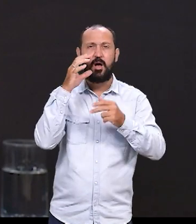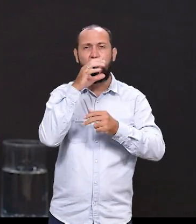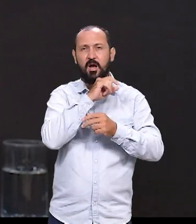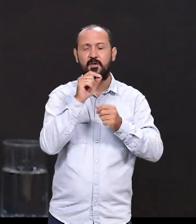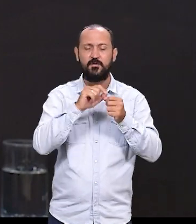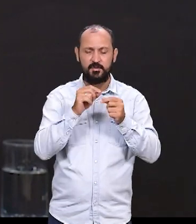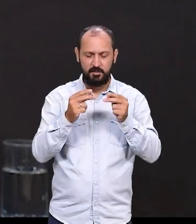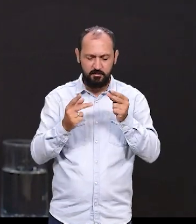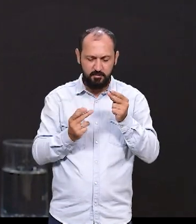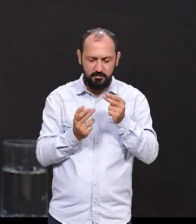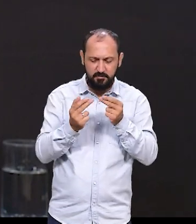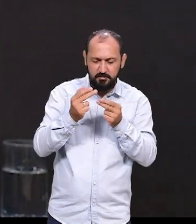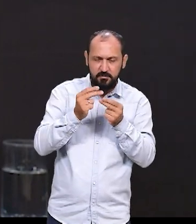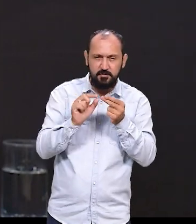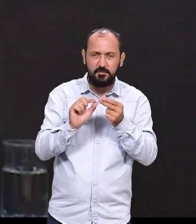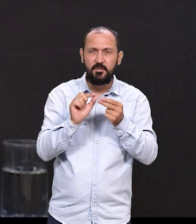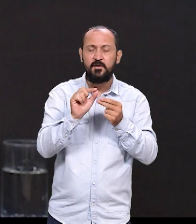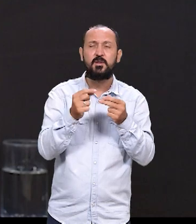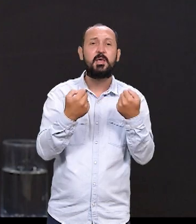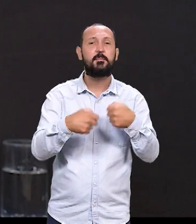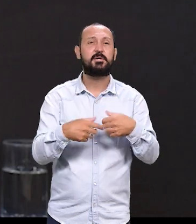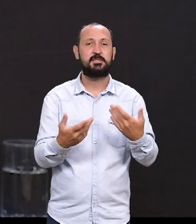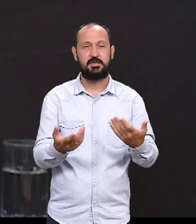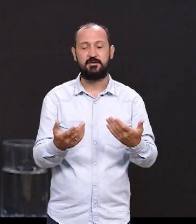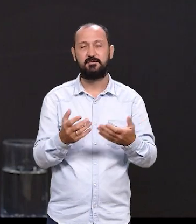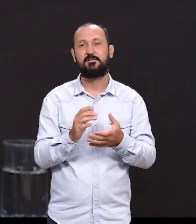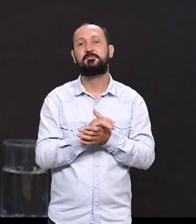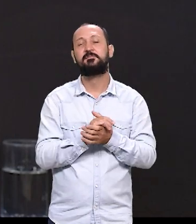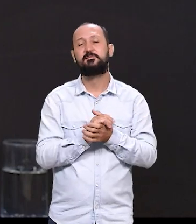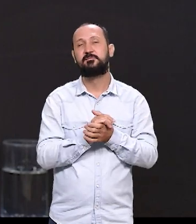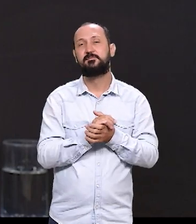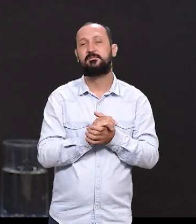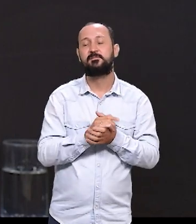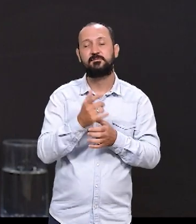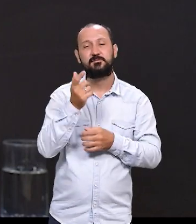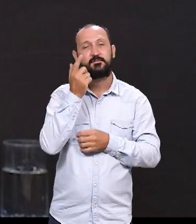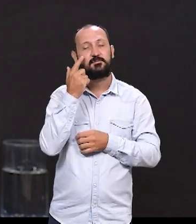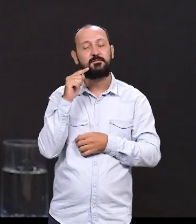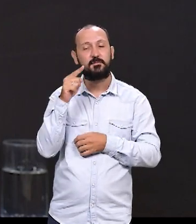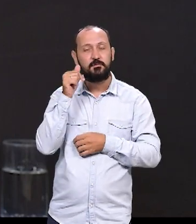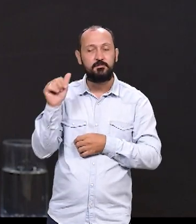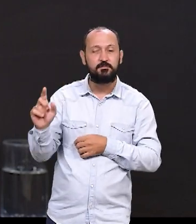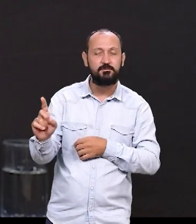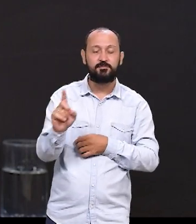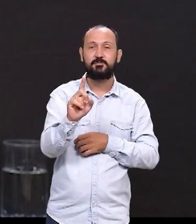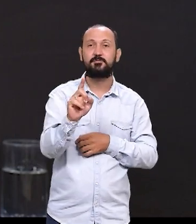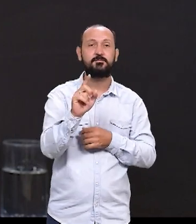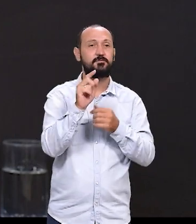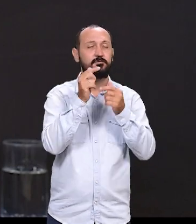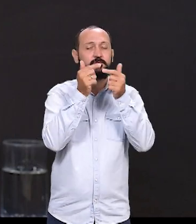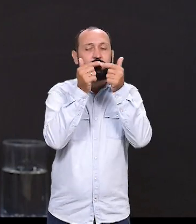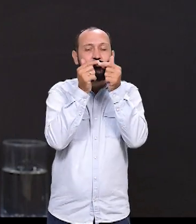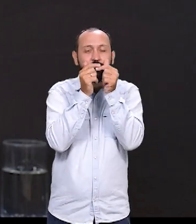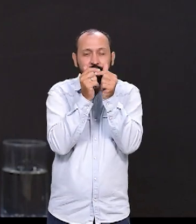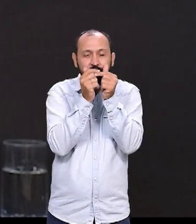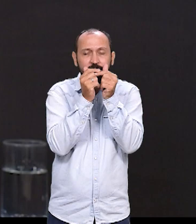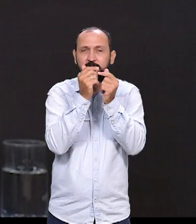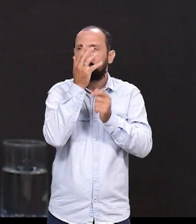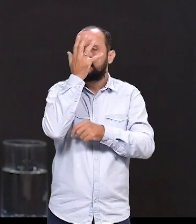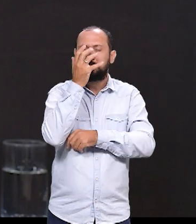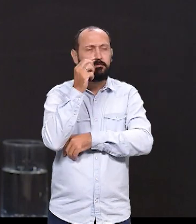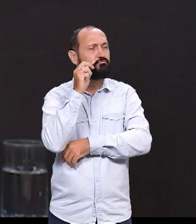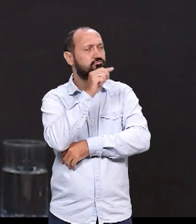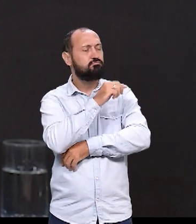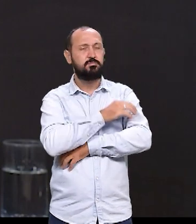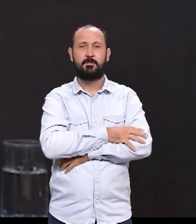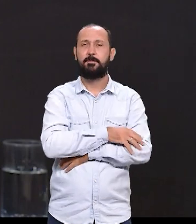o tratamento dela foi muito tranquilo fizemos a cirurgia fizemos o tratamento necessário E aí eu sempre vi aquela senhora ali com um